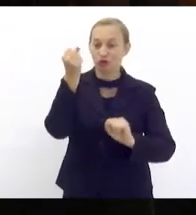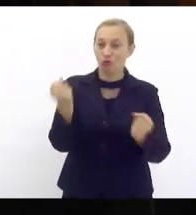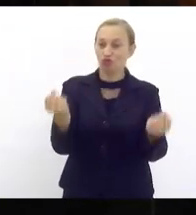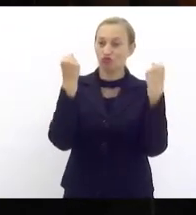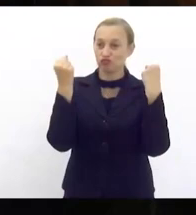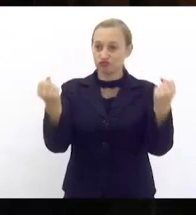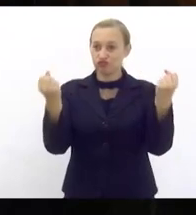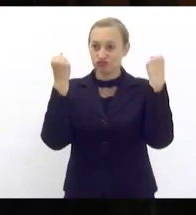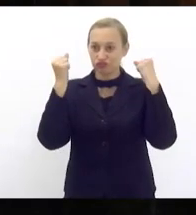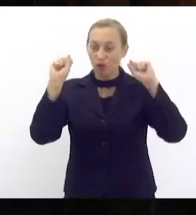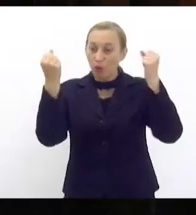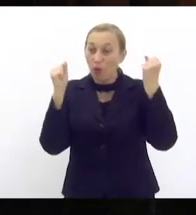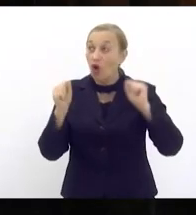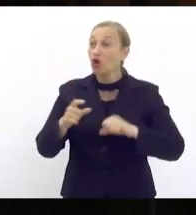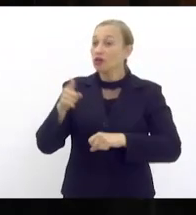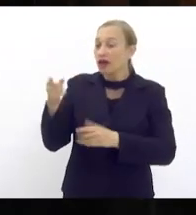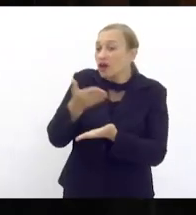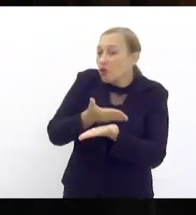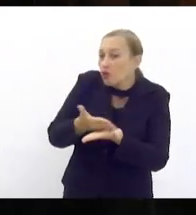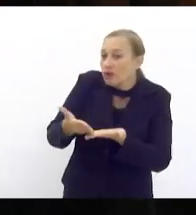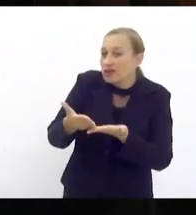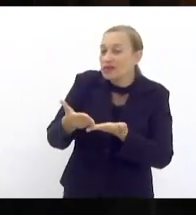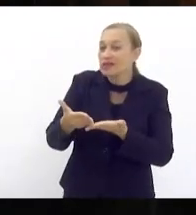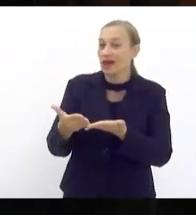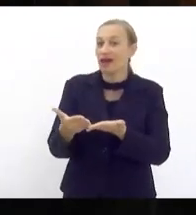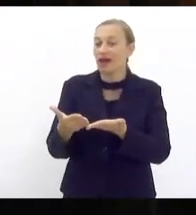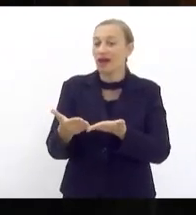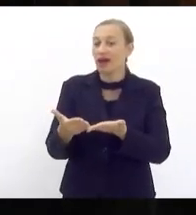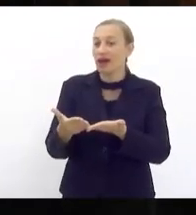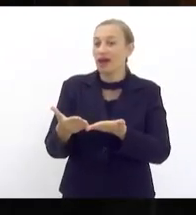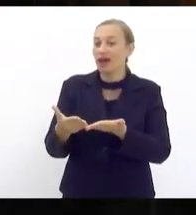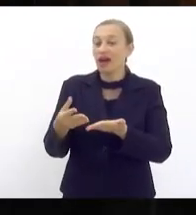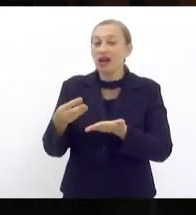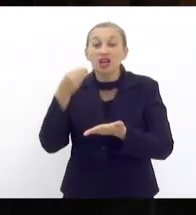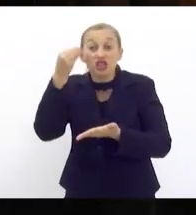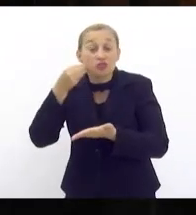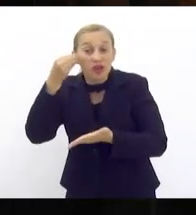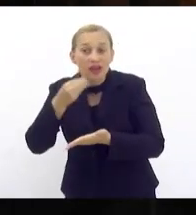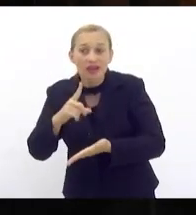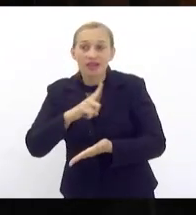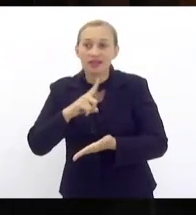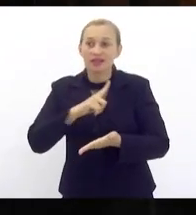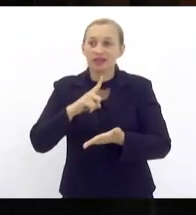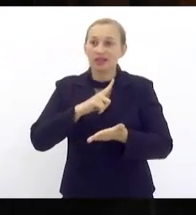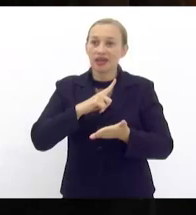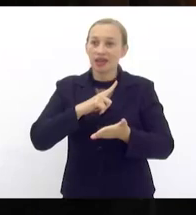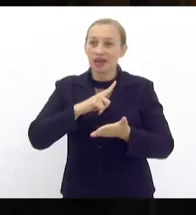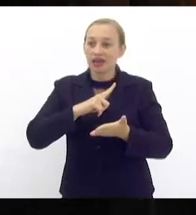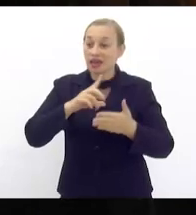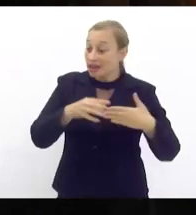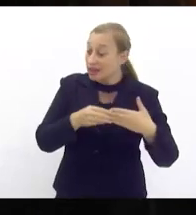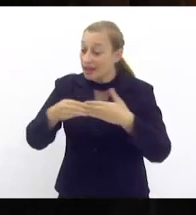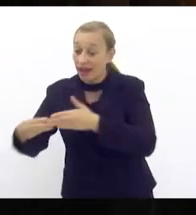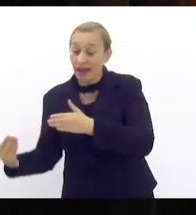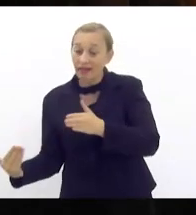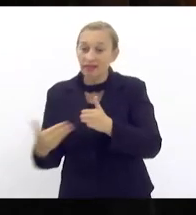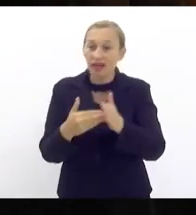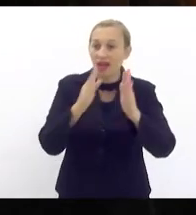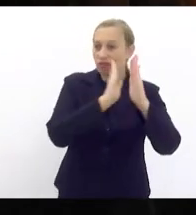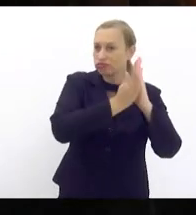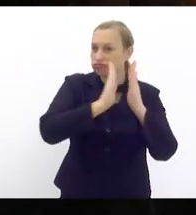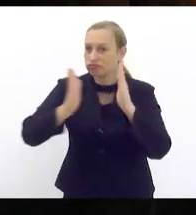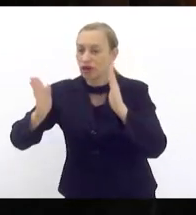quando elas começarem a criar asas trancá-las na biblioteca para aprender a